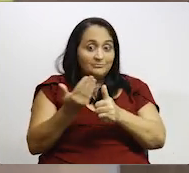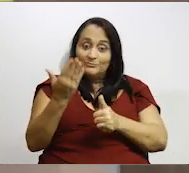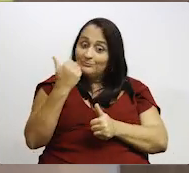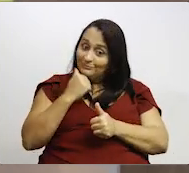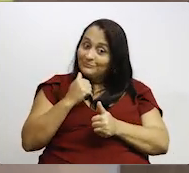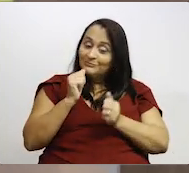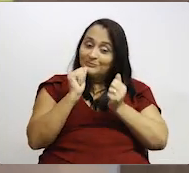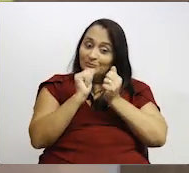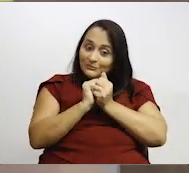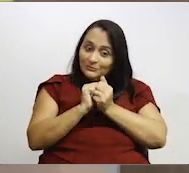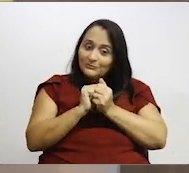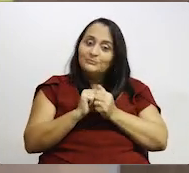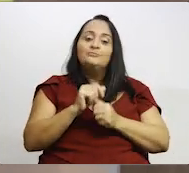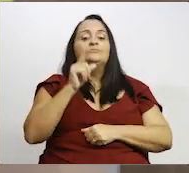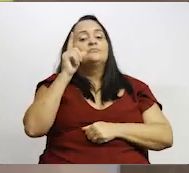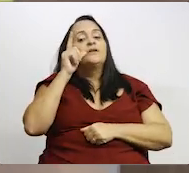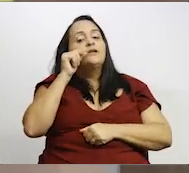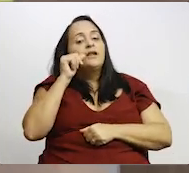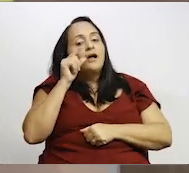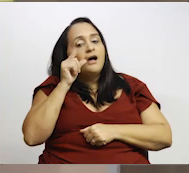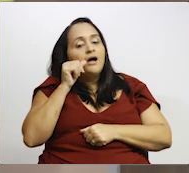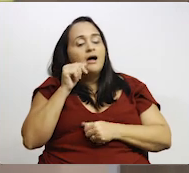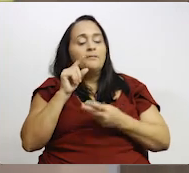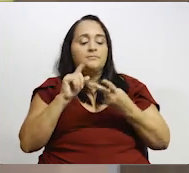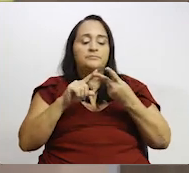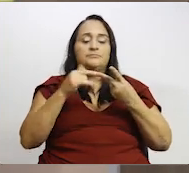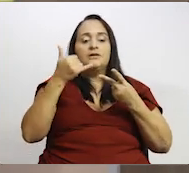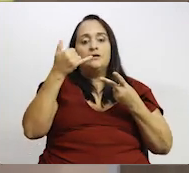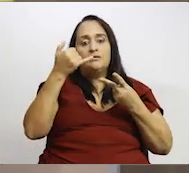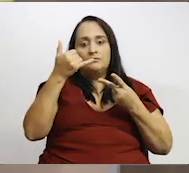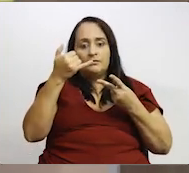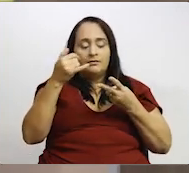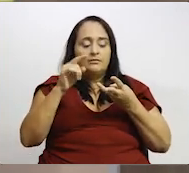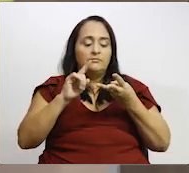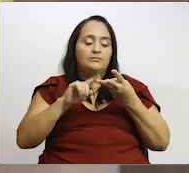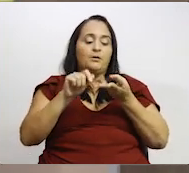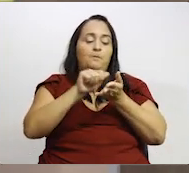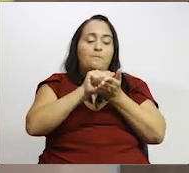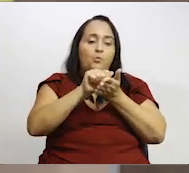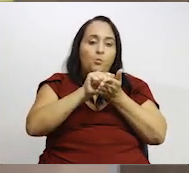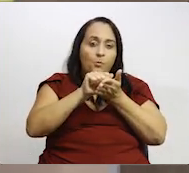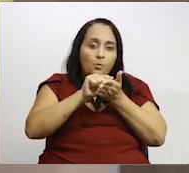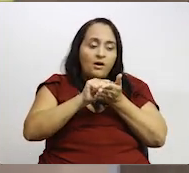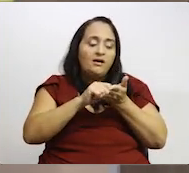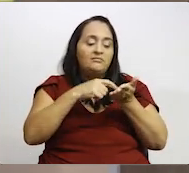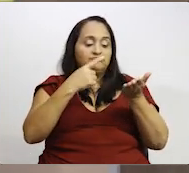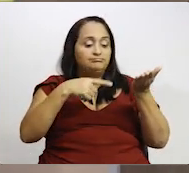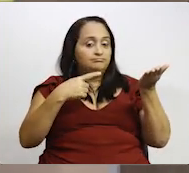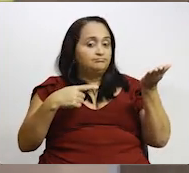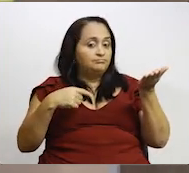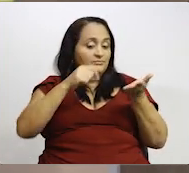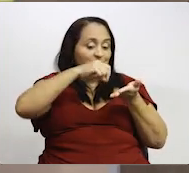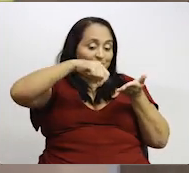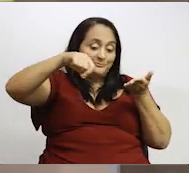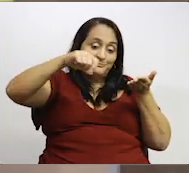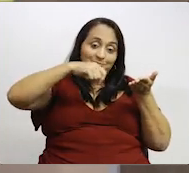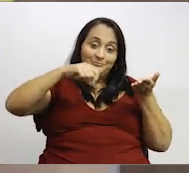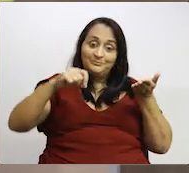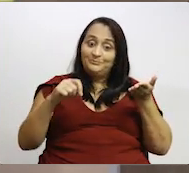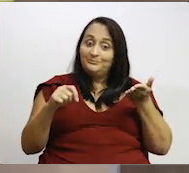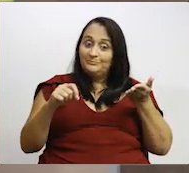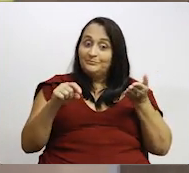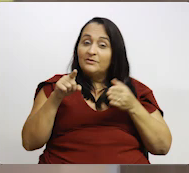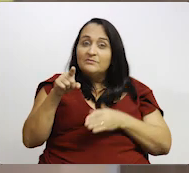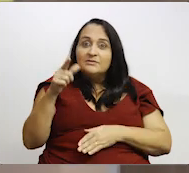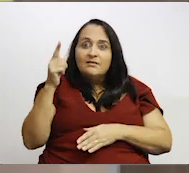tá certo? E também sempre é bom ter lápis, caneta, borracha, caderno, tudo à